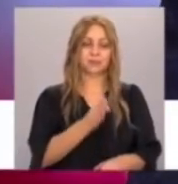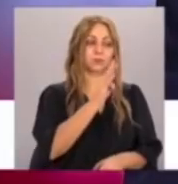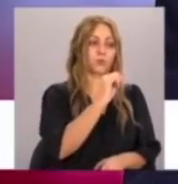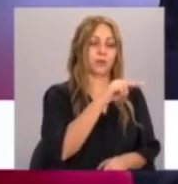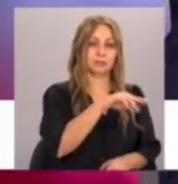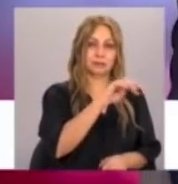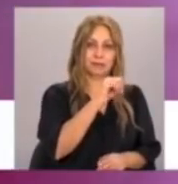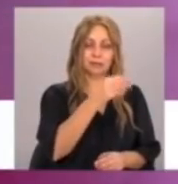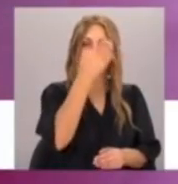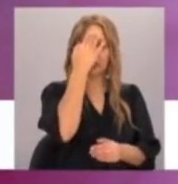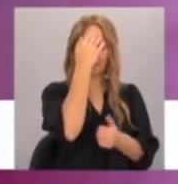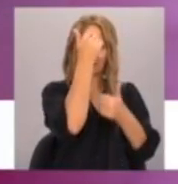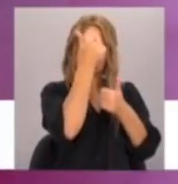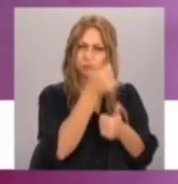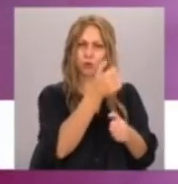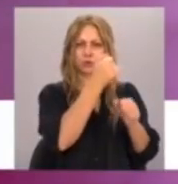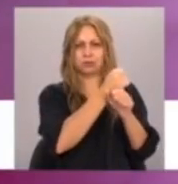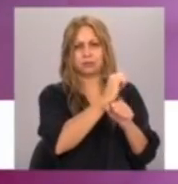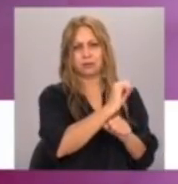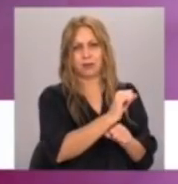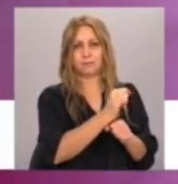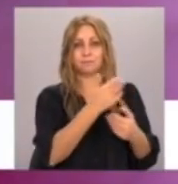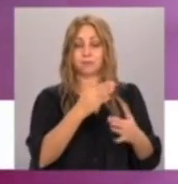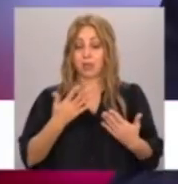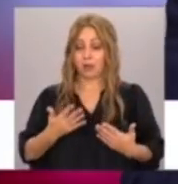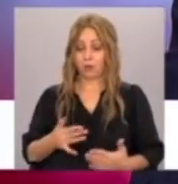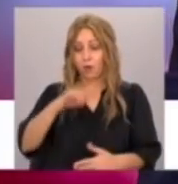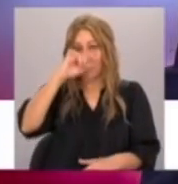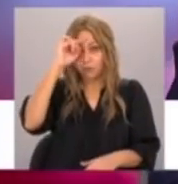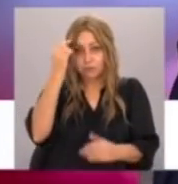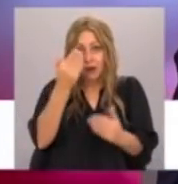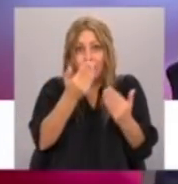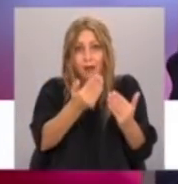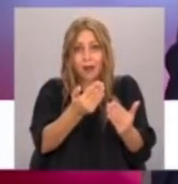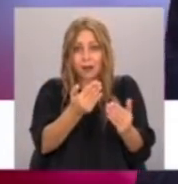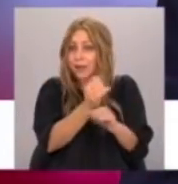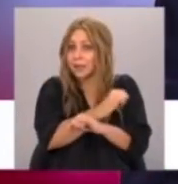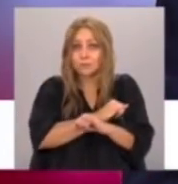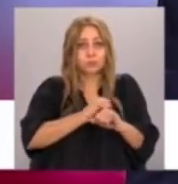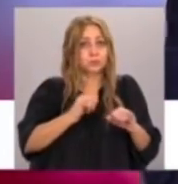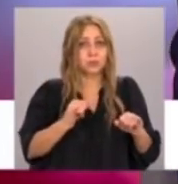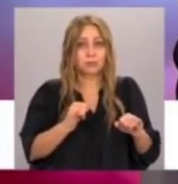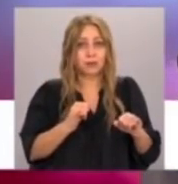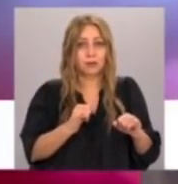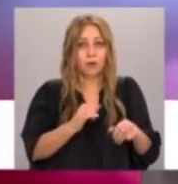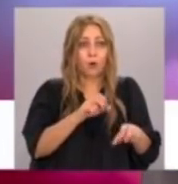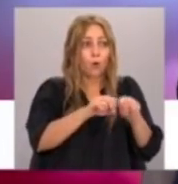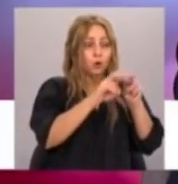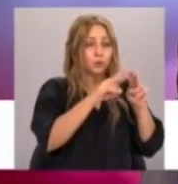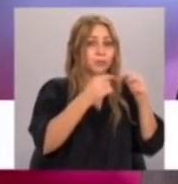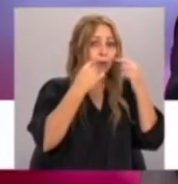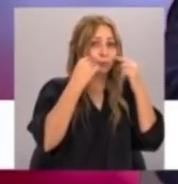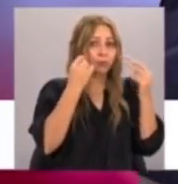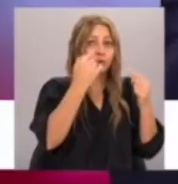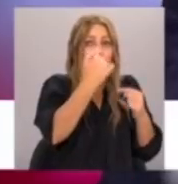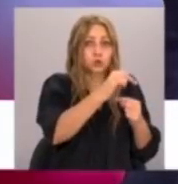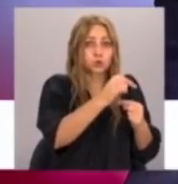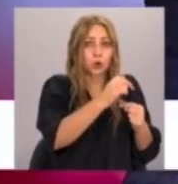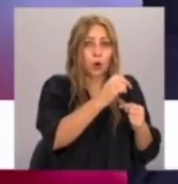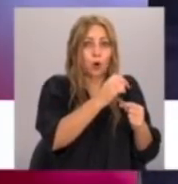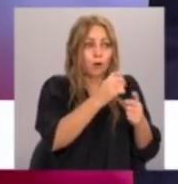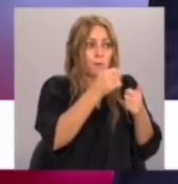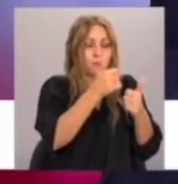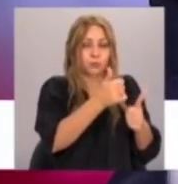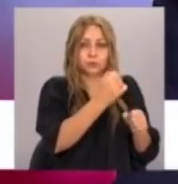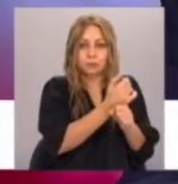capaz de responder percebemos pois dificuldades neste momento é impossível só fiz hospitais públicos para estar e ser visto degradou-se